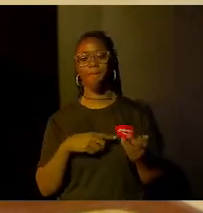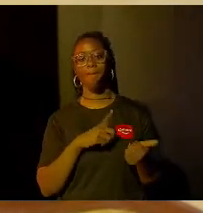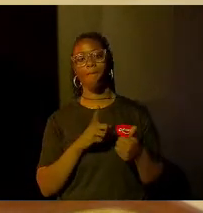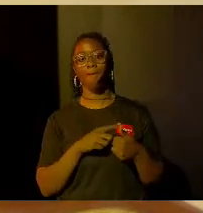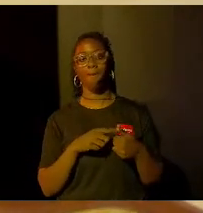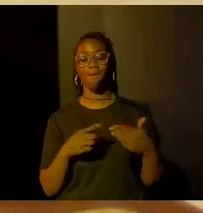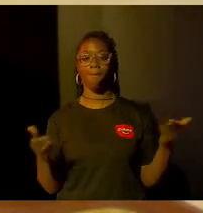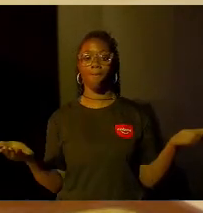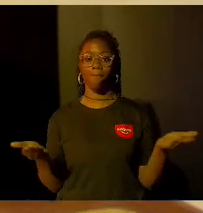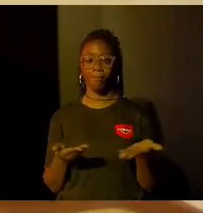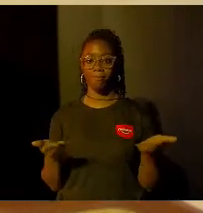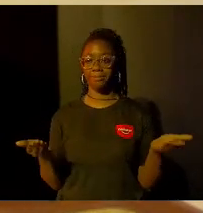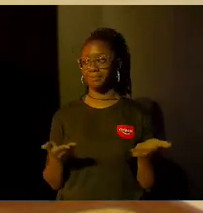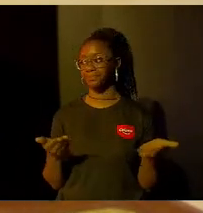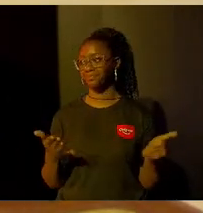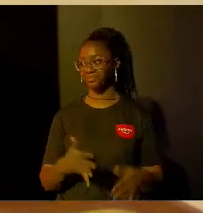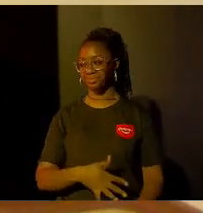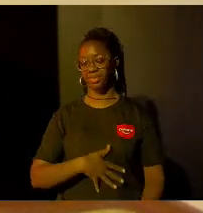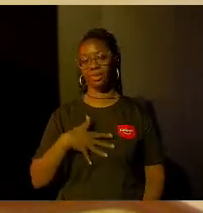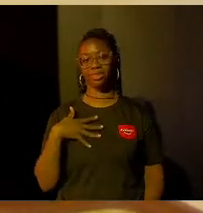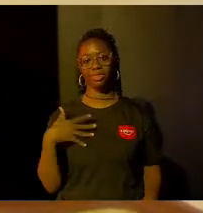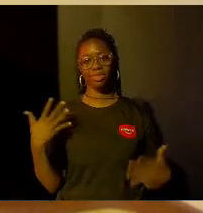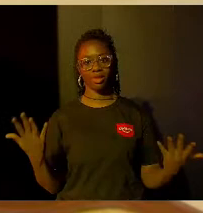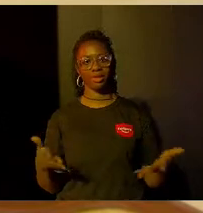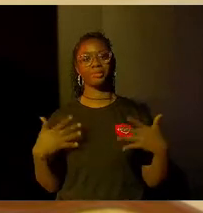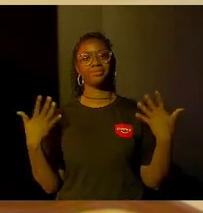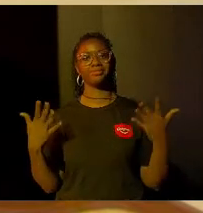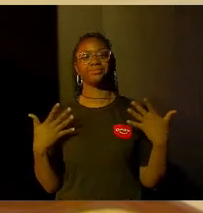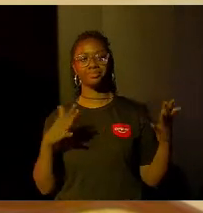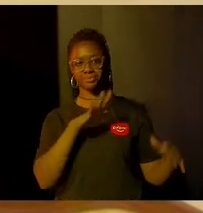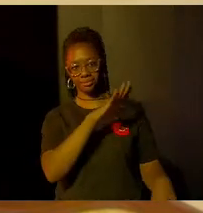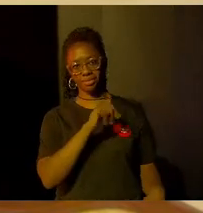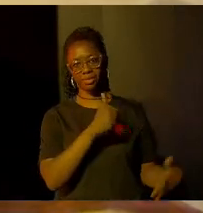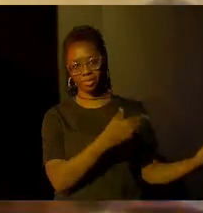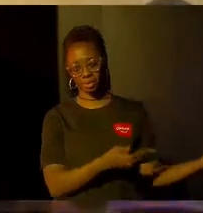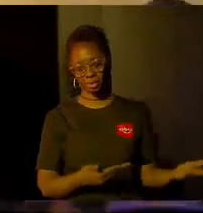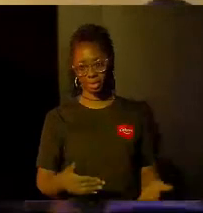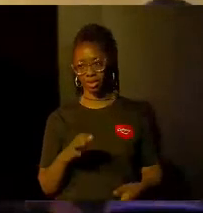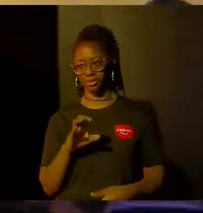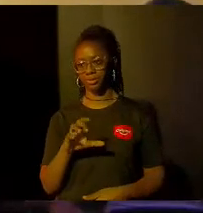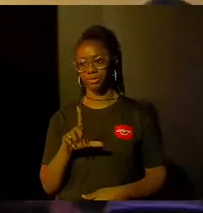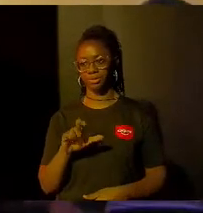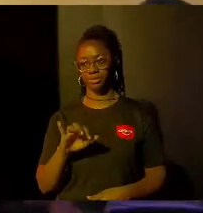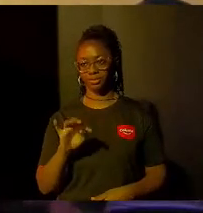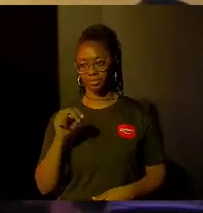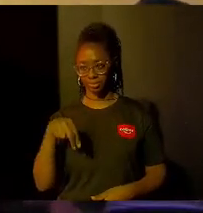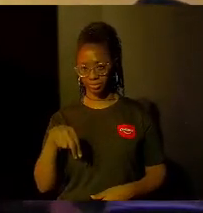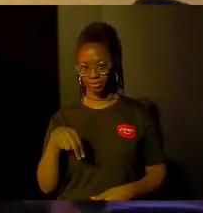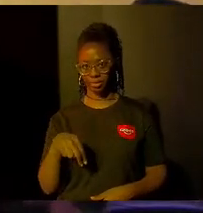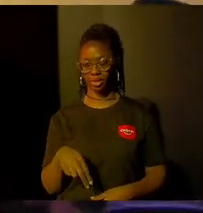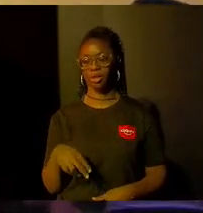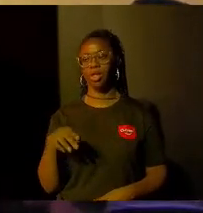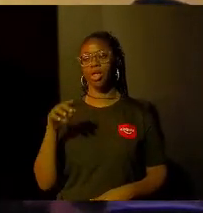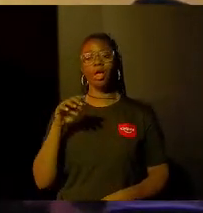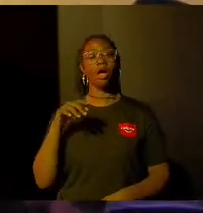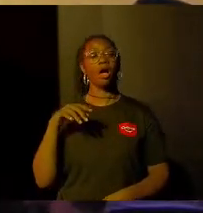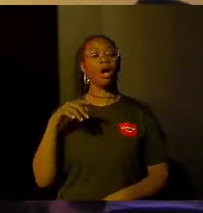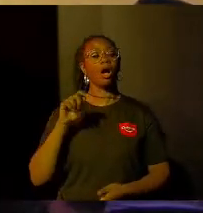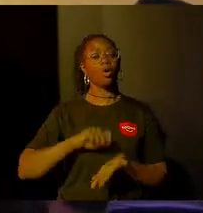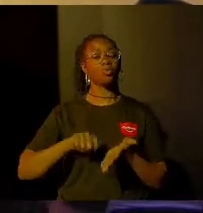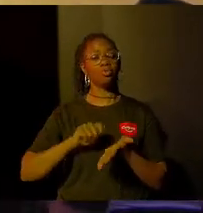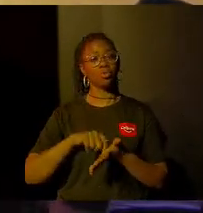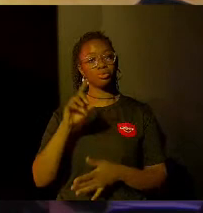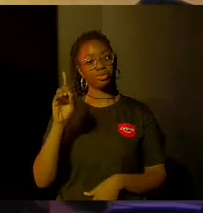agora é com toda honra e alegria do mundo que eu chamo Cleiton Nascimento autor diretor